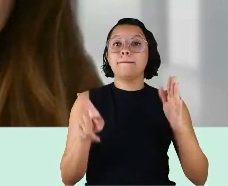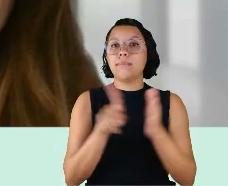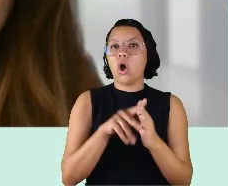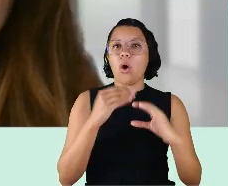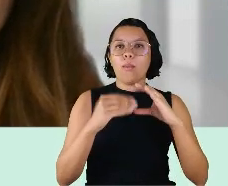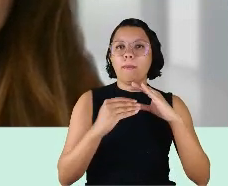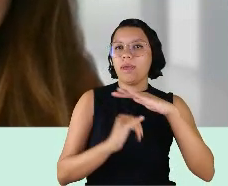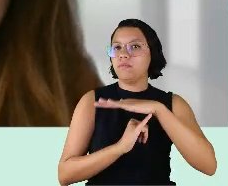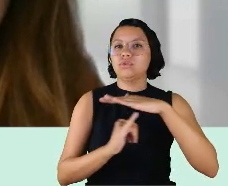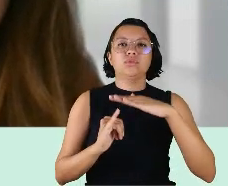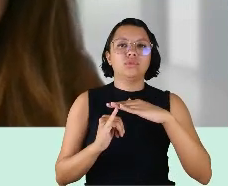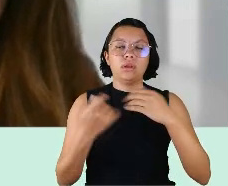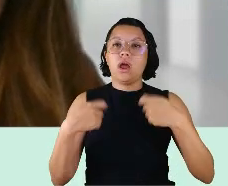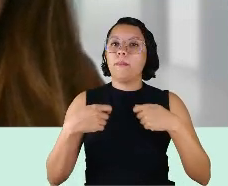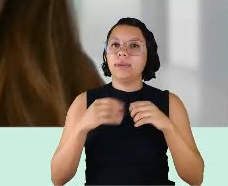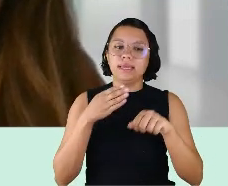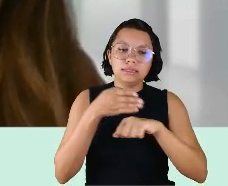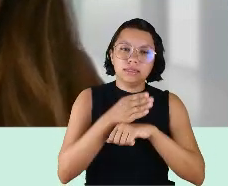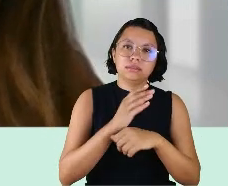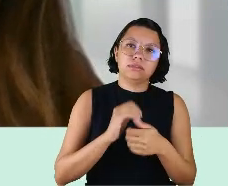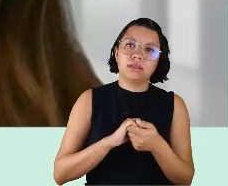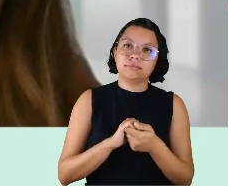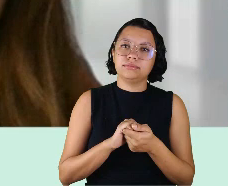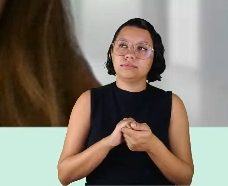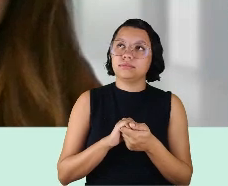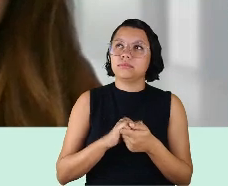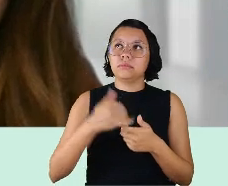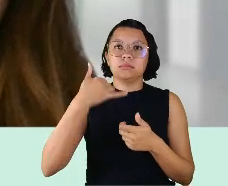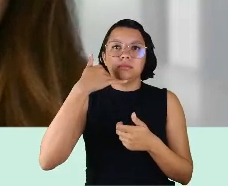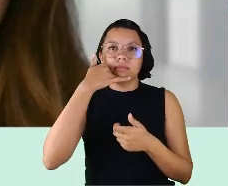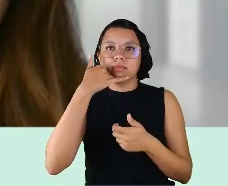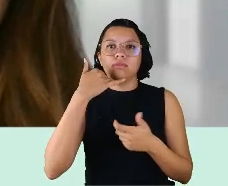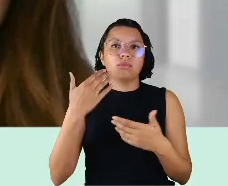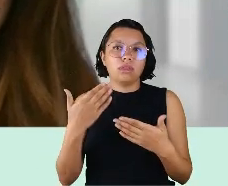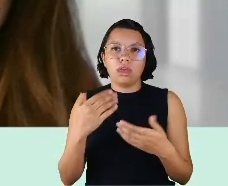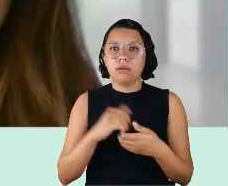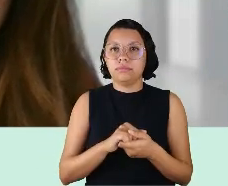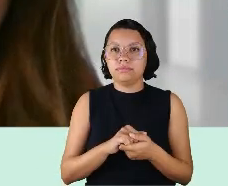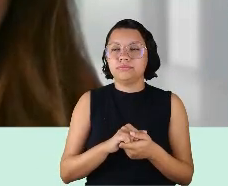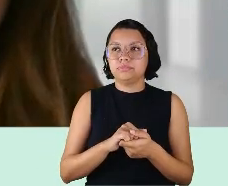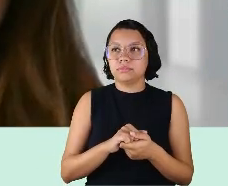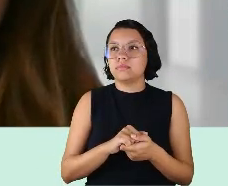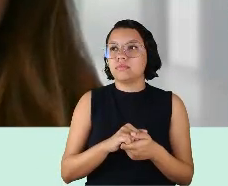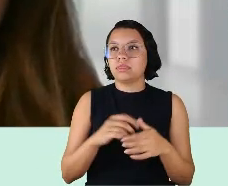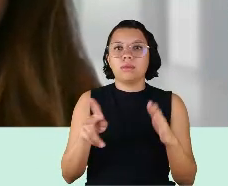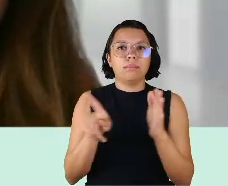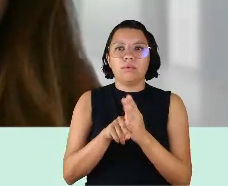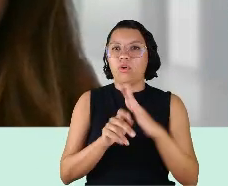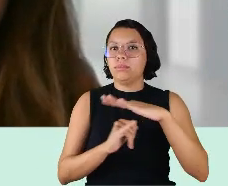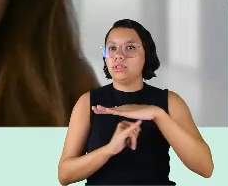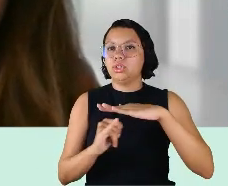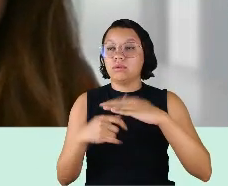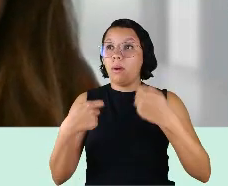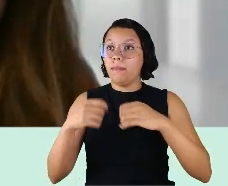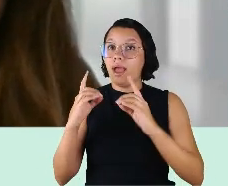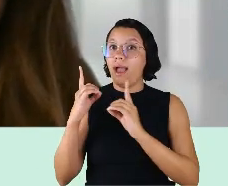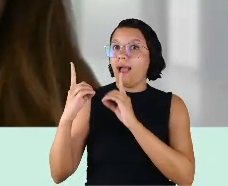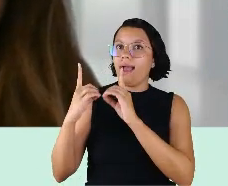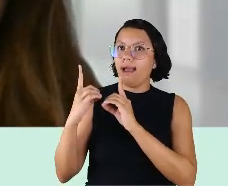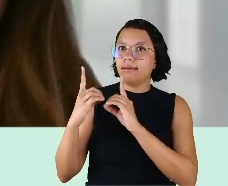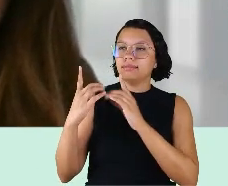institucionais você tem que acessar. Os telefonemas, né, da instituição você tem que